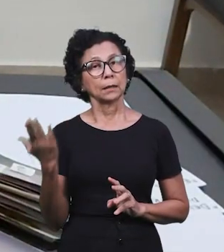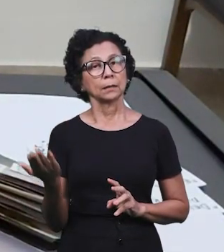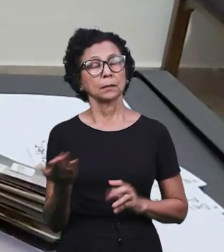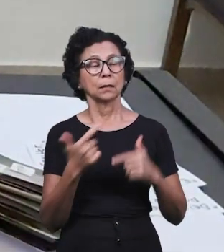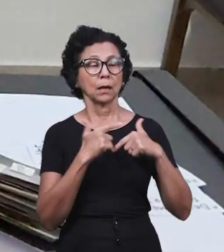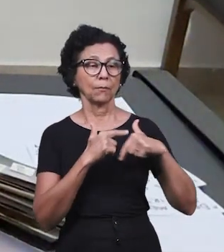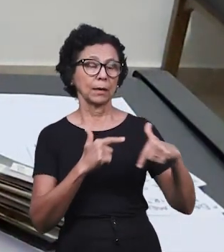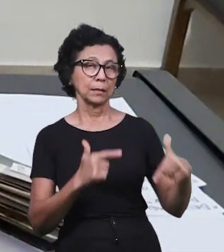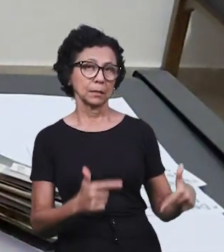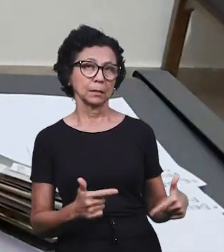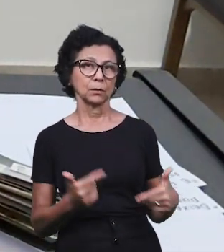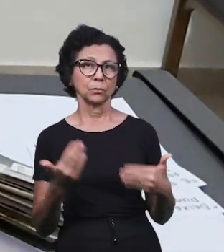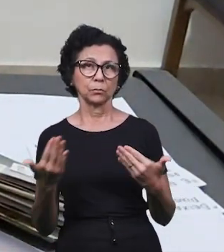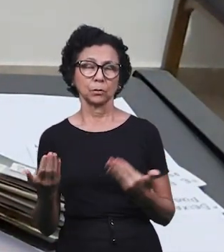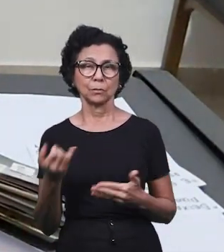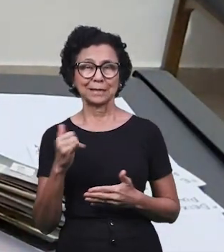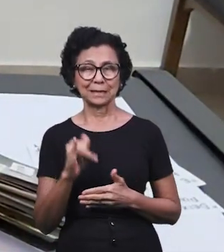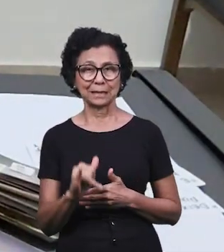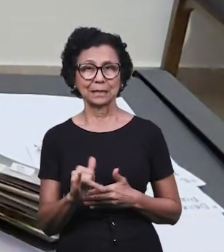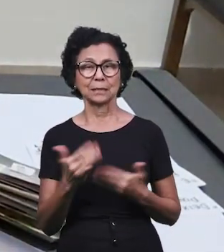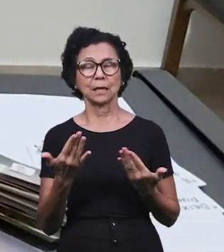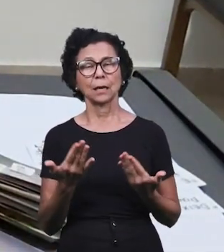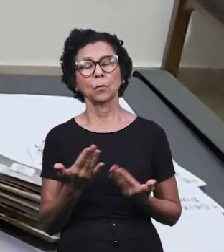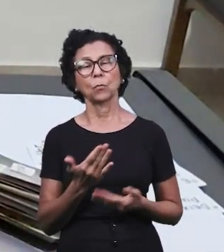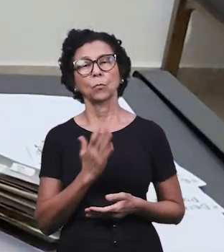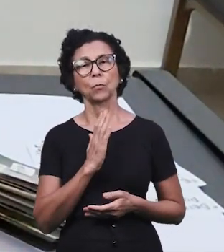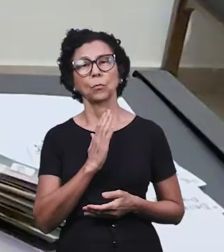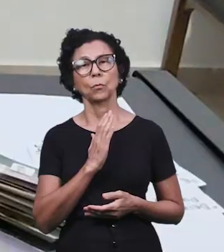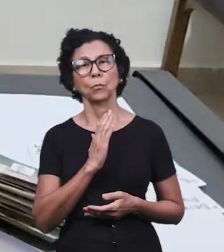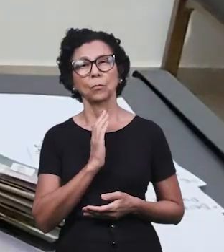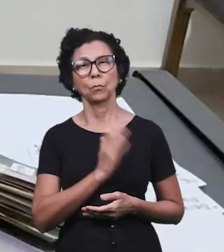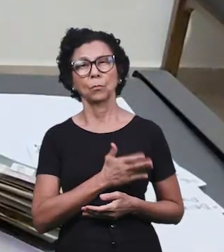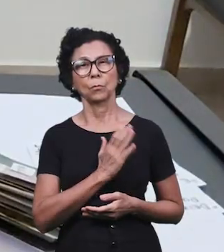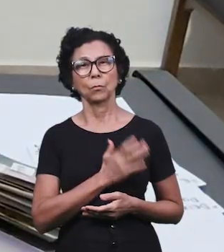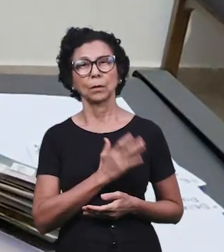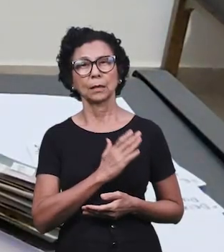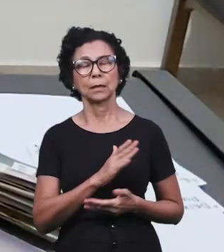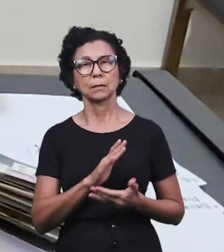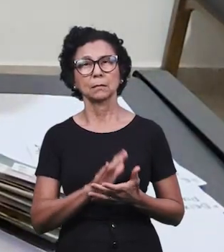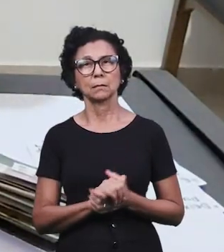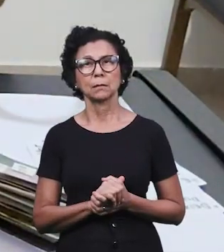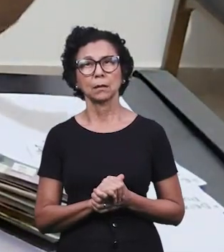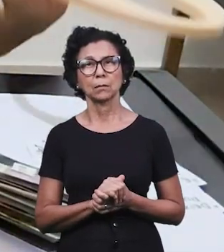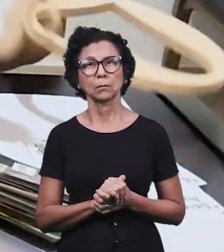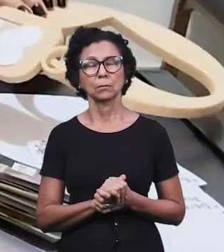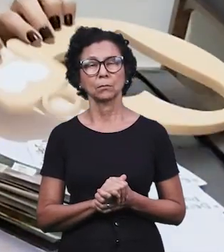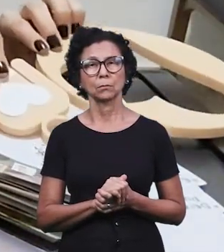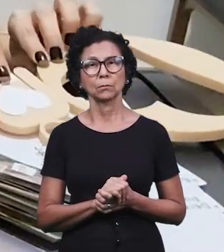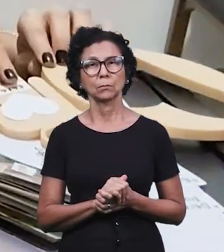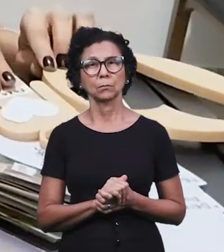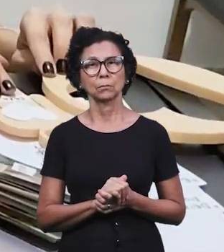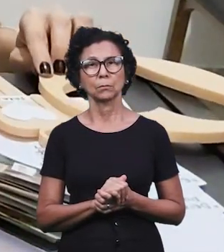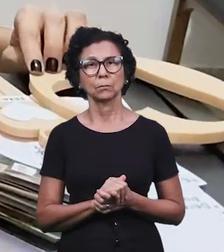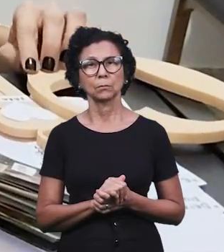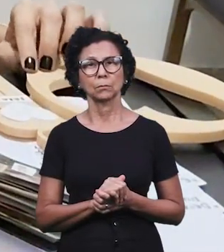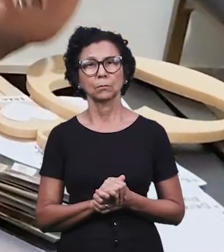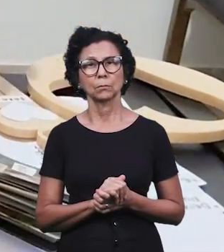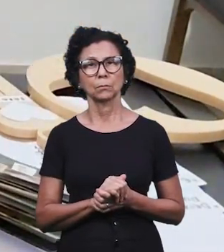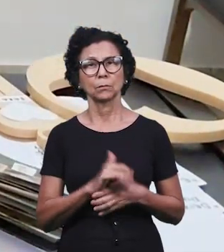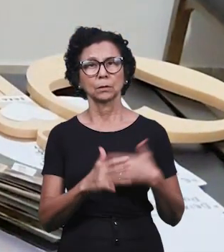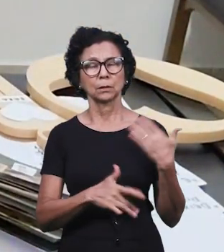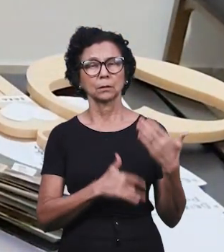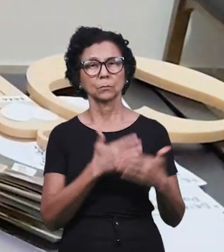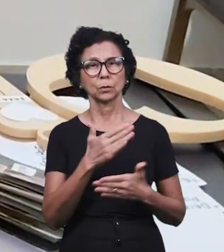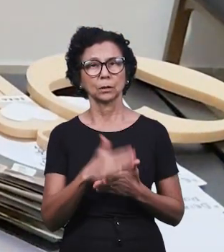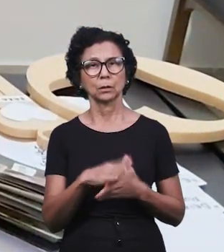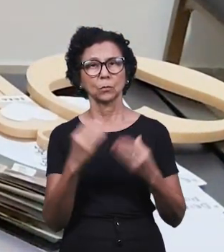o meu coração está vazio, então eu vou usar Faraó para falar que o coração dele era bem vazio, Aí